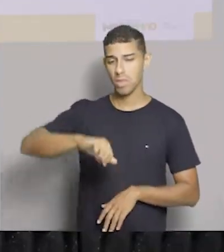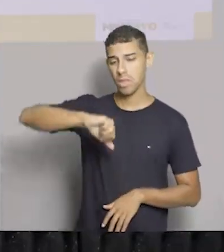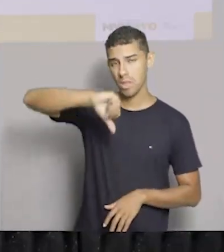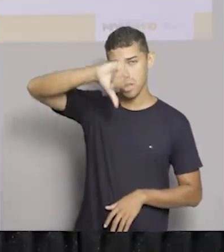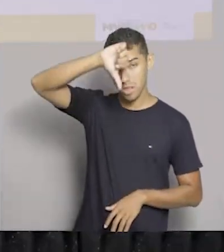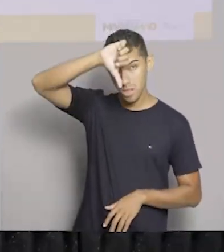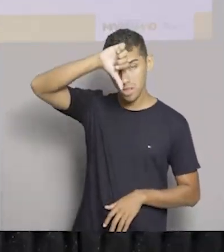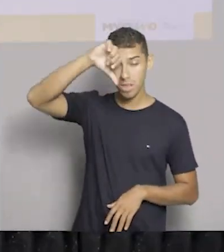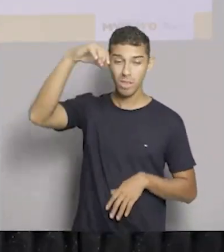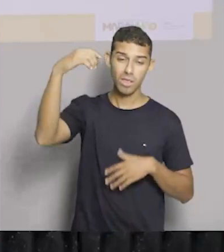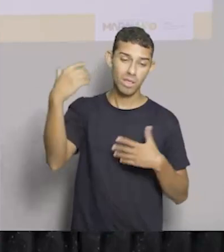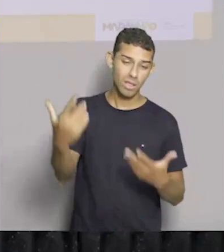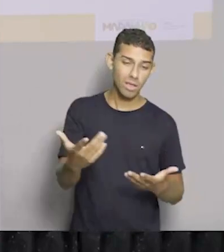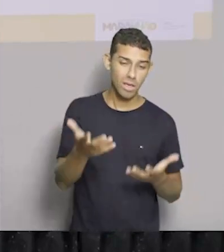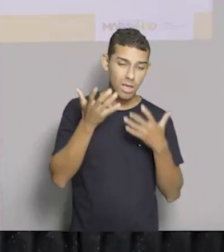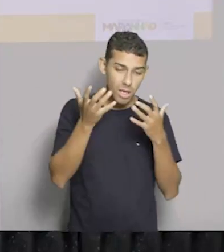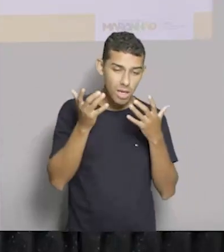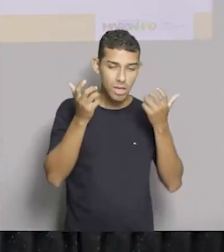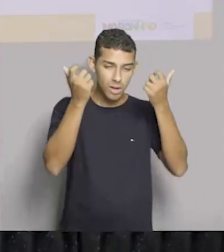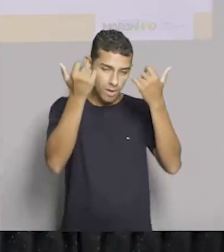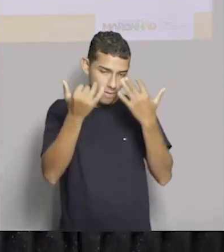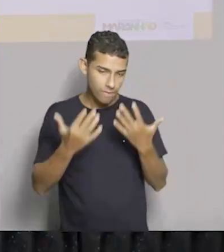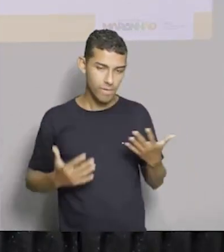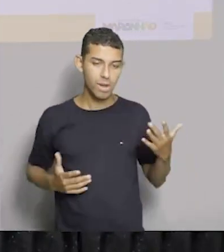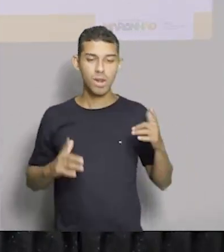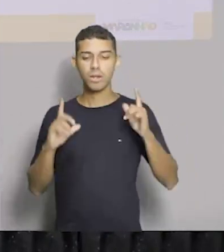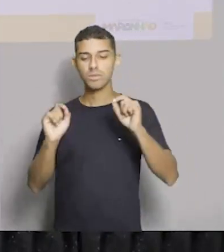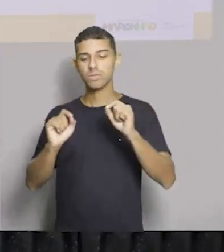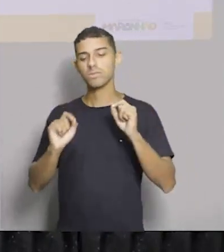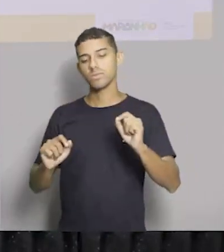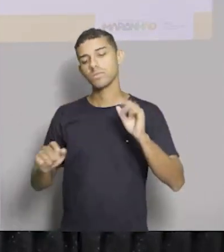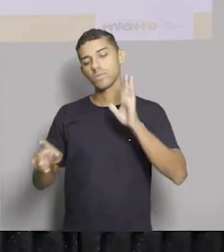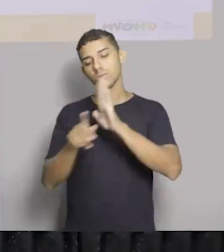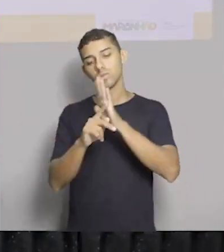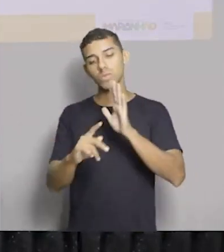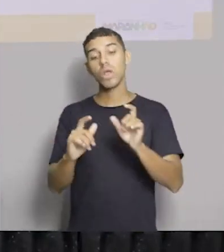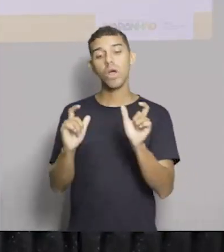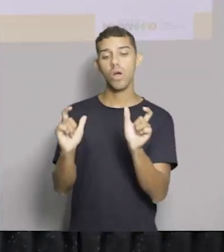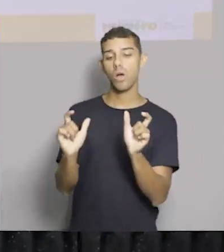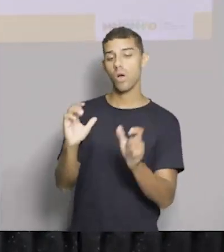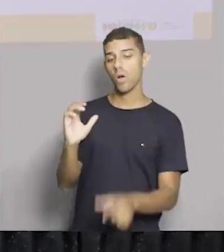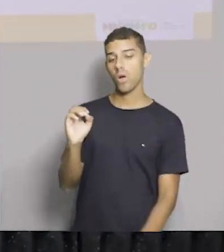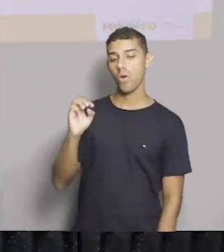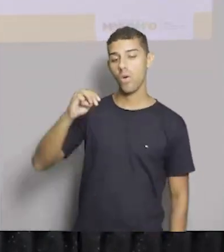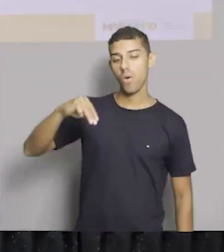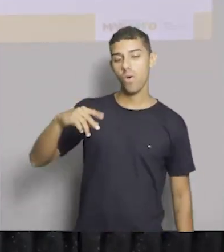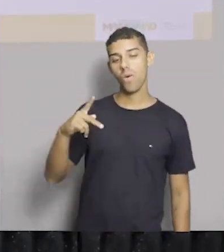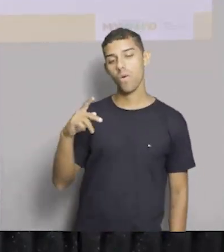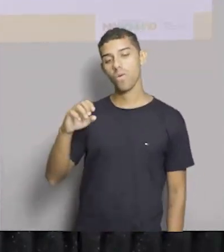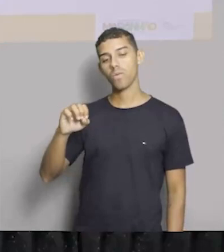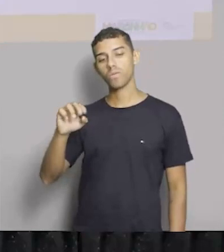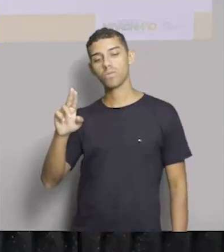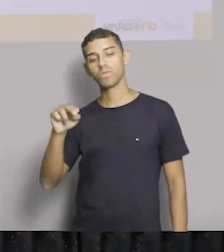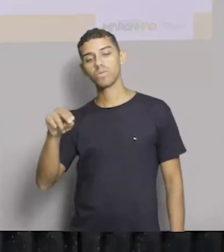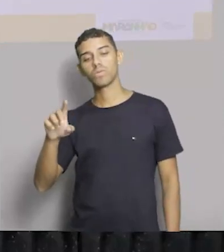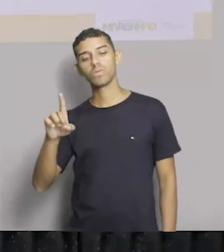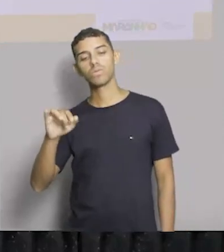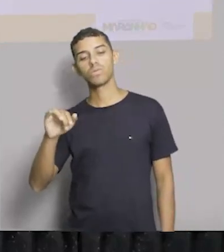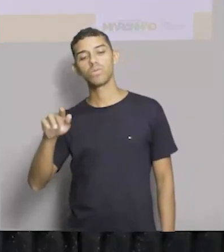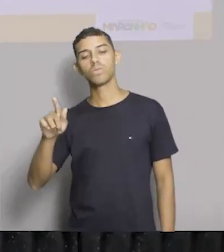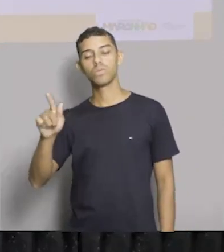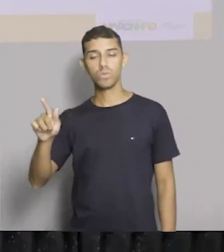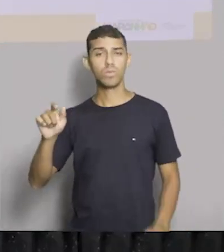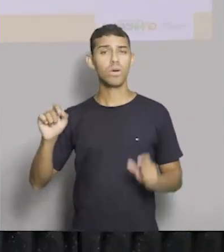Bom, aqui eu quero falar especificamente do processo de composição, que é aquela ideia de você